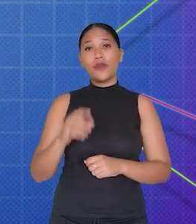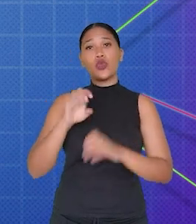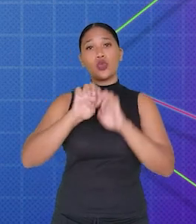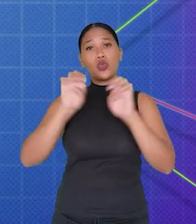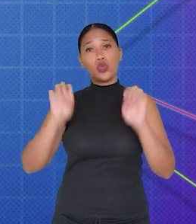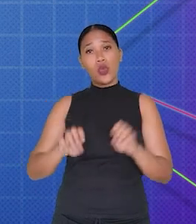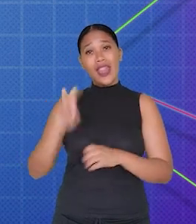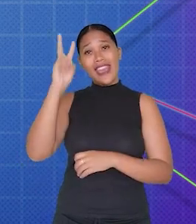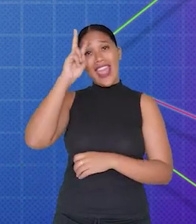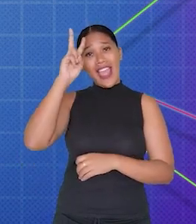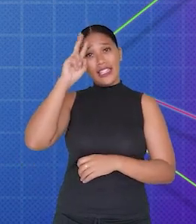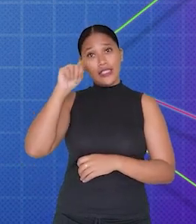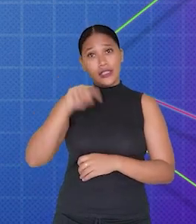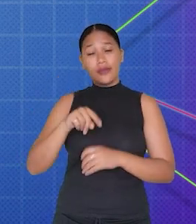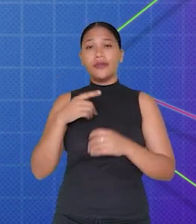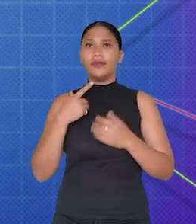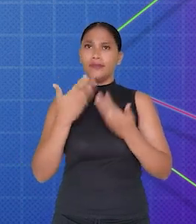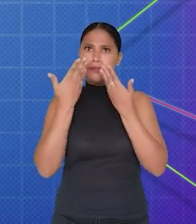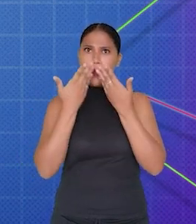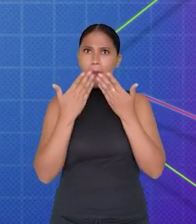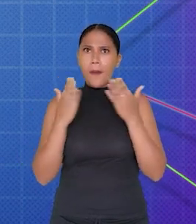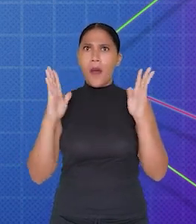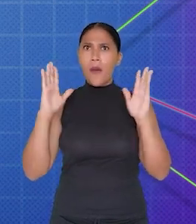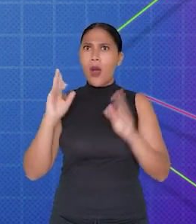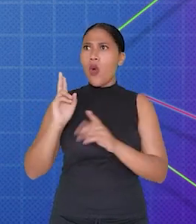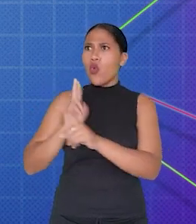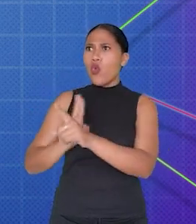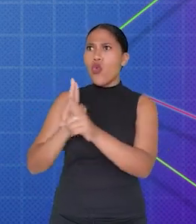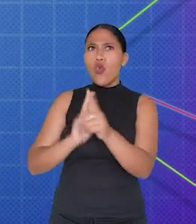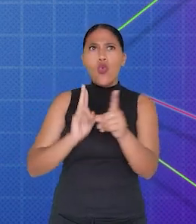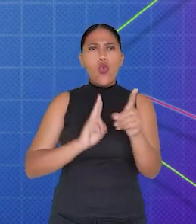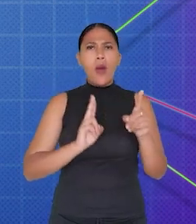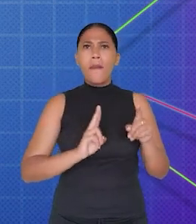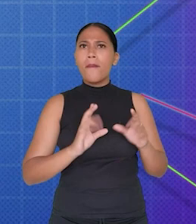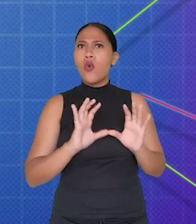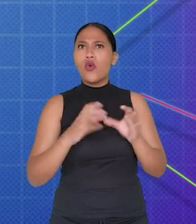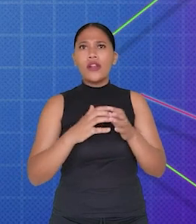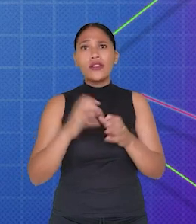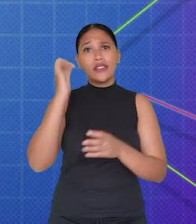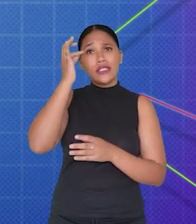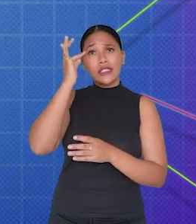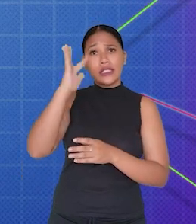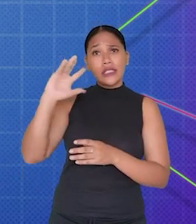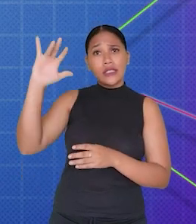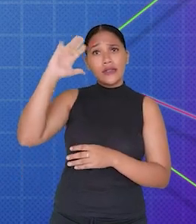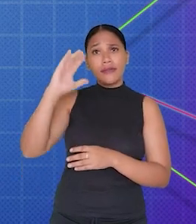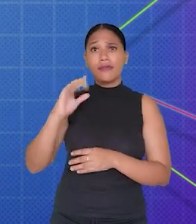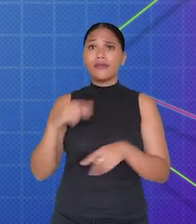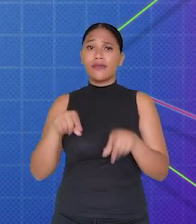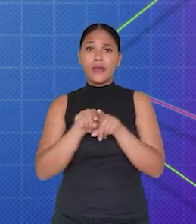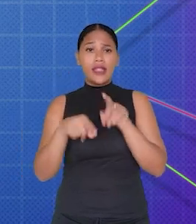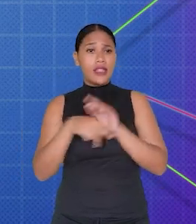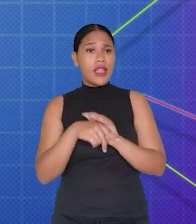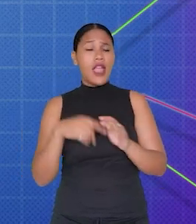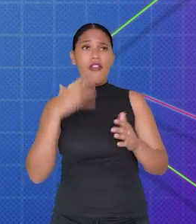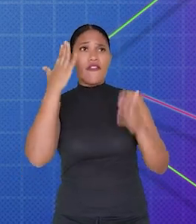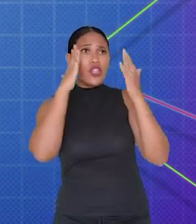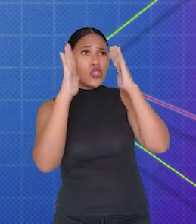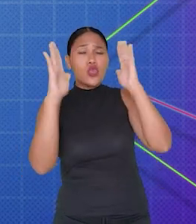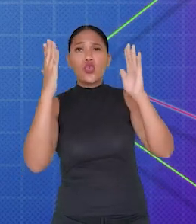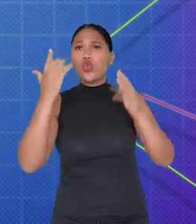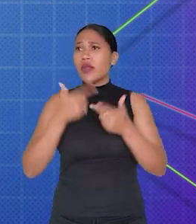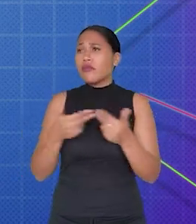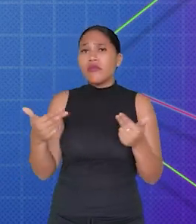estrutura narrativa fundamental que é amplamente utilizada em muitos gêneros, incluindo ficção científica, fantasia, aventura